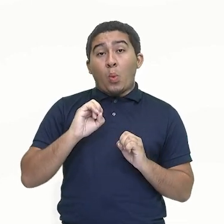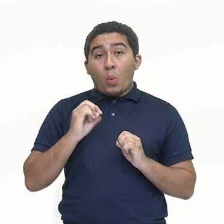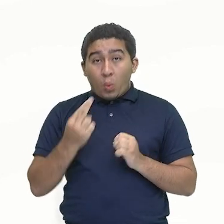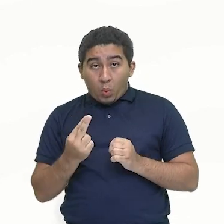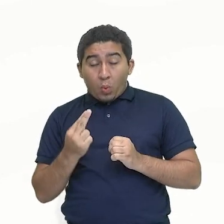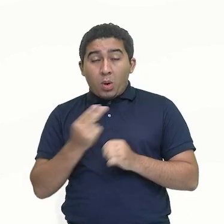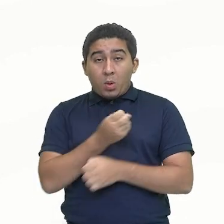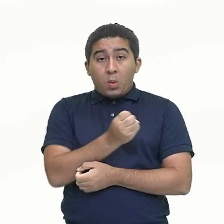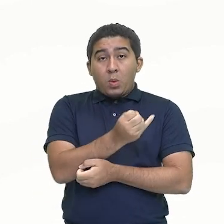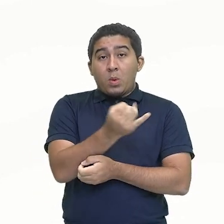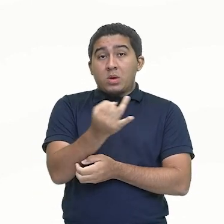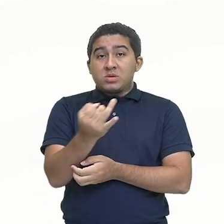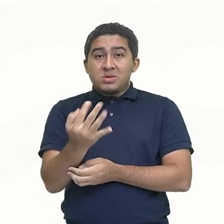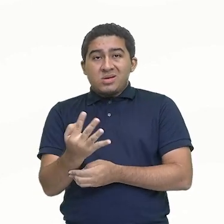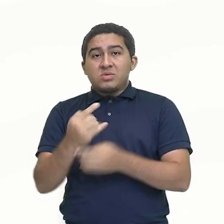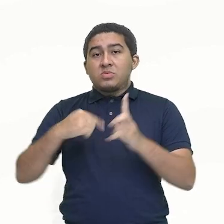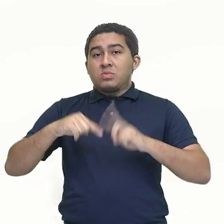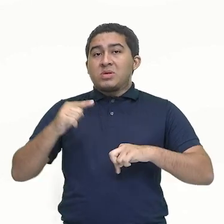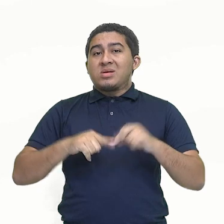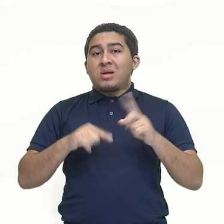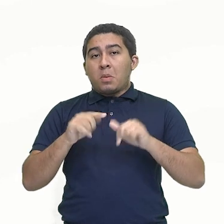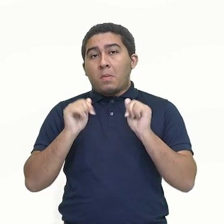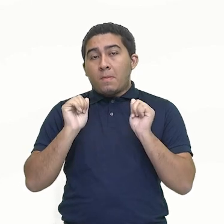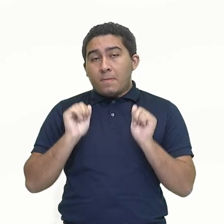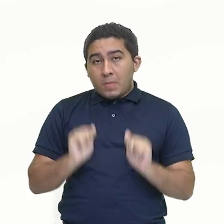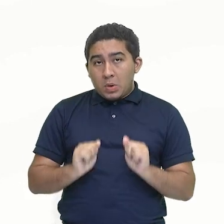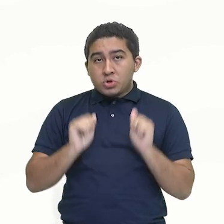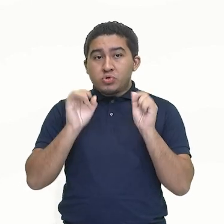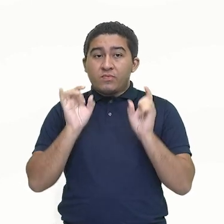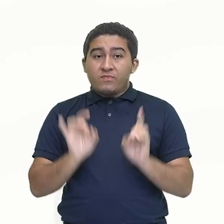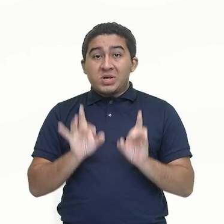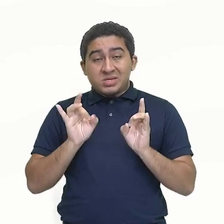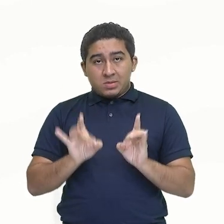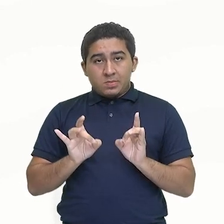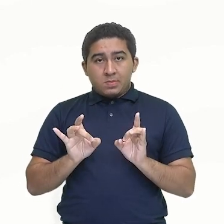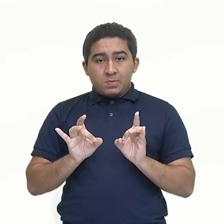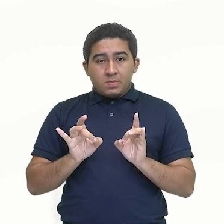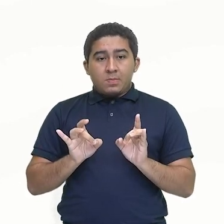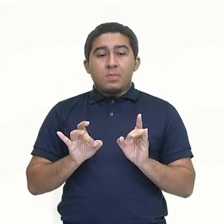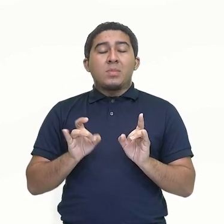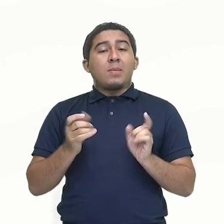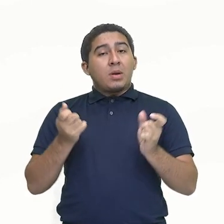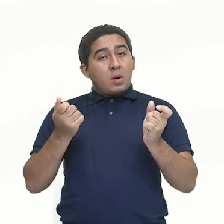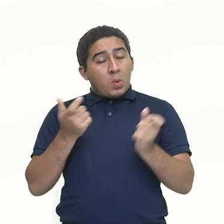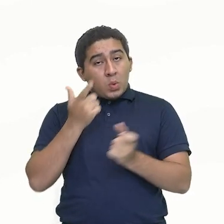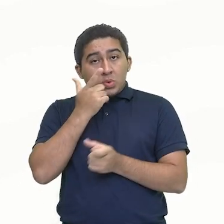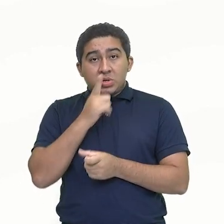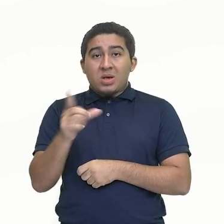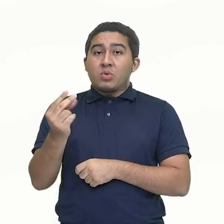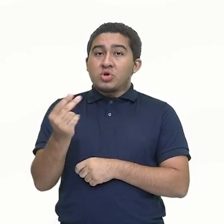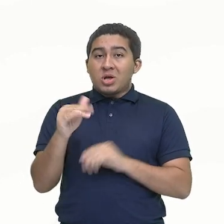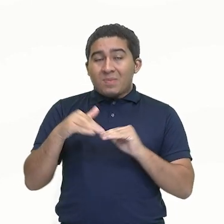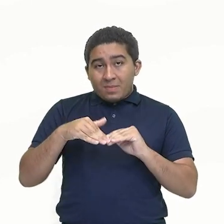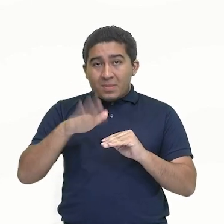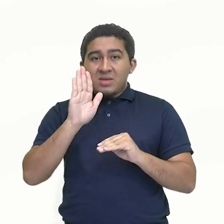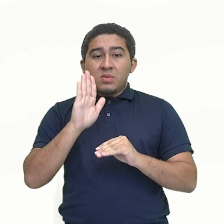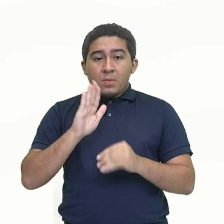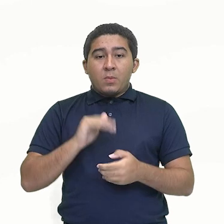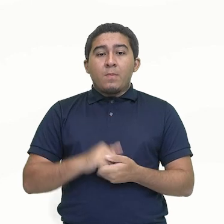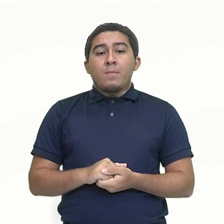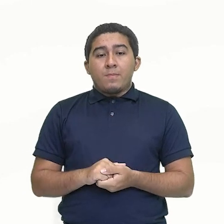a quantidade de produtos que devem ser vendidos para se obter o lucro máximo, tá?